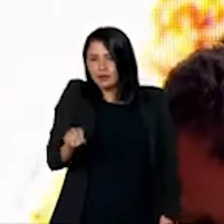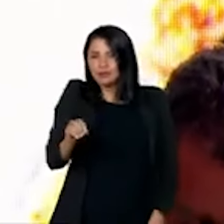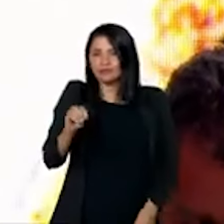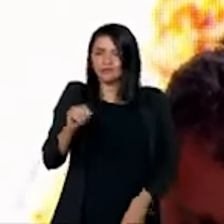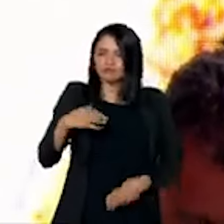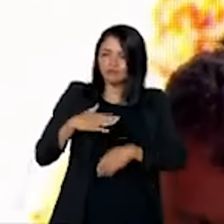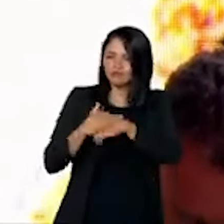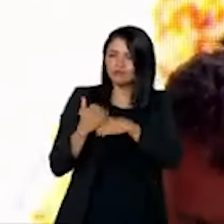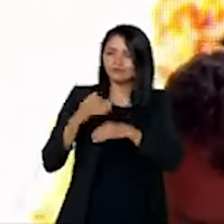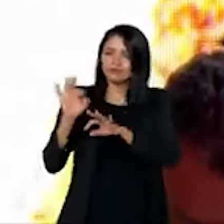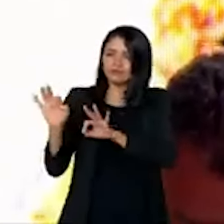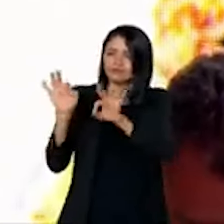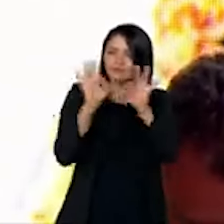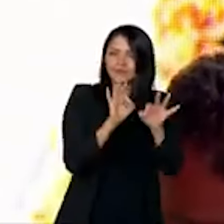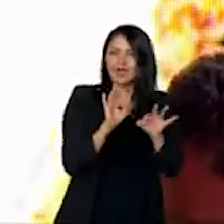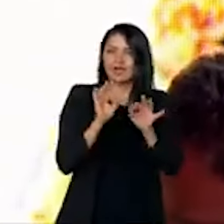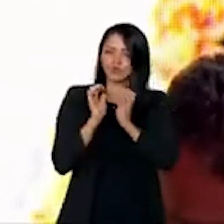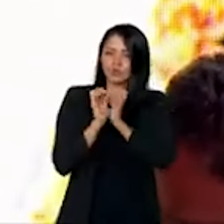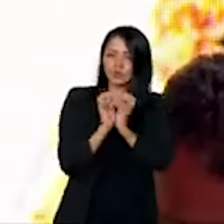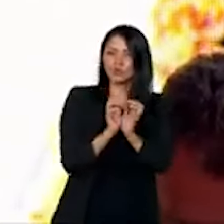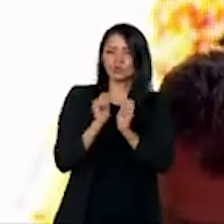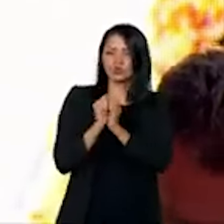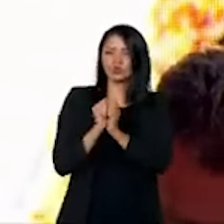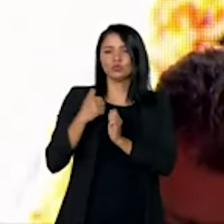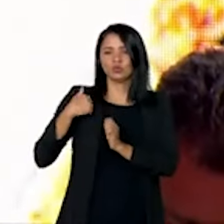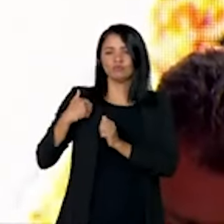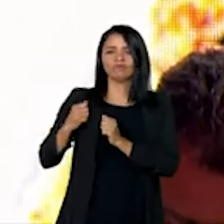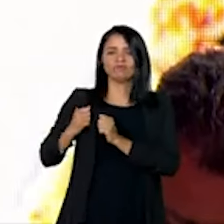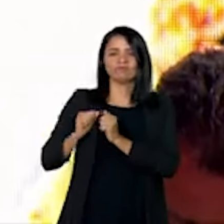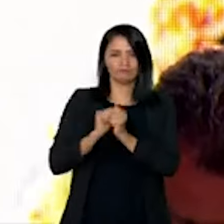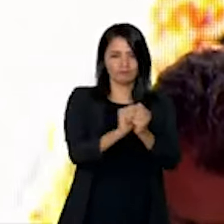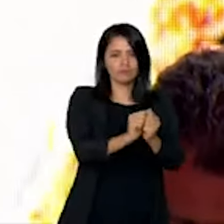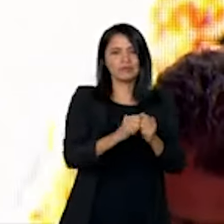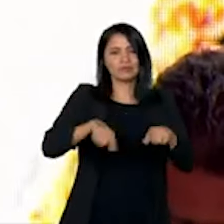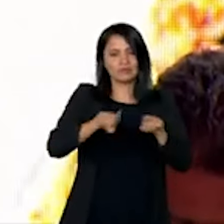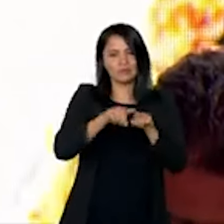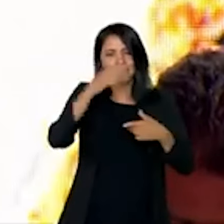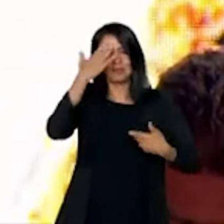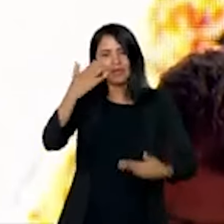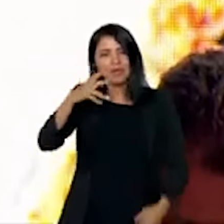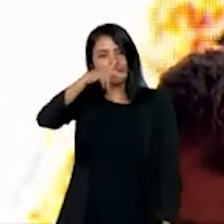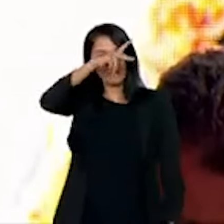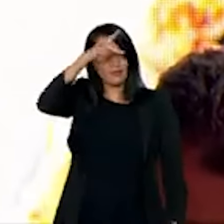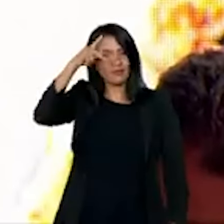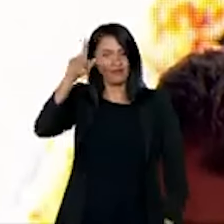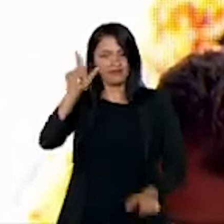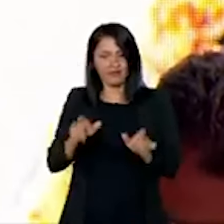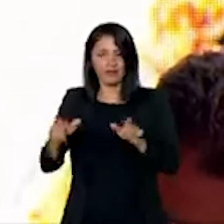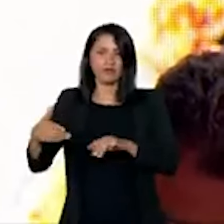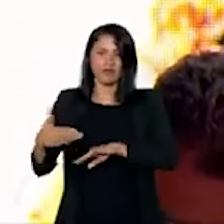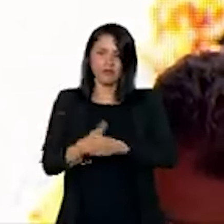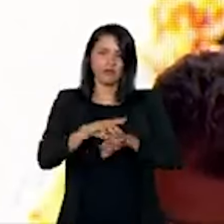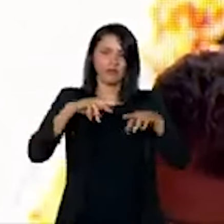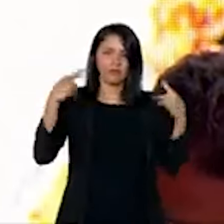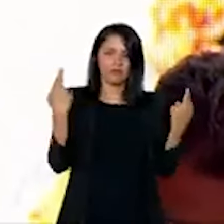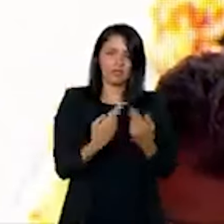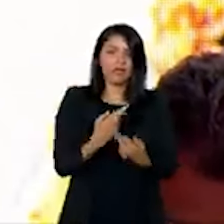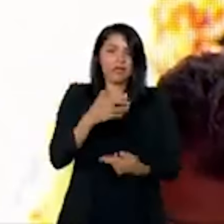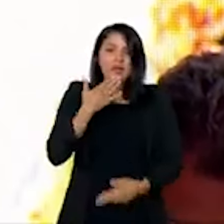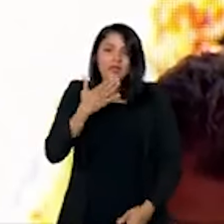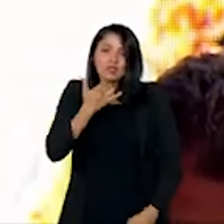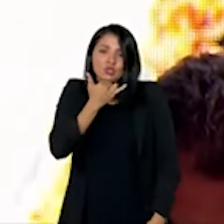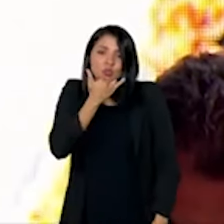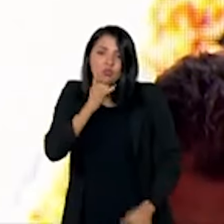ter acompanhado a minha delegação. Quero agradecer aos prefeitos que vieram participar de uma reunião e pedir desculpa